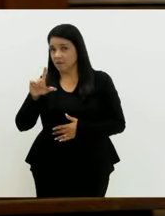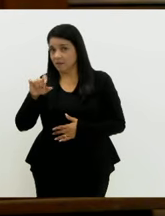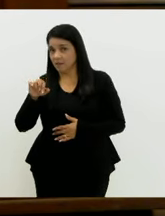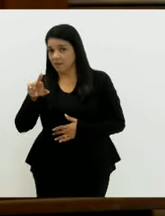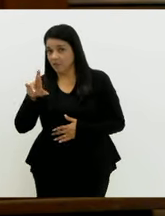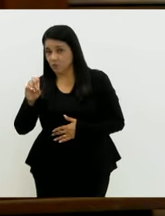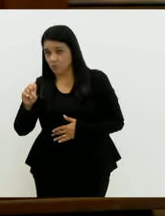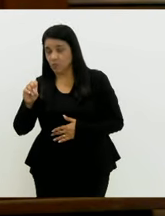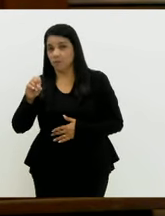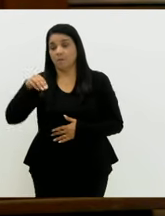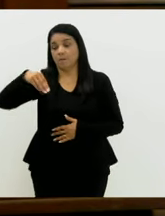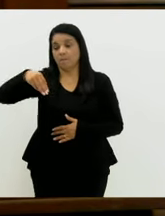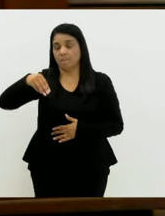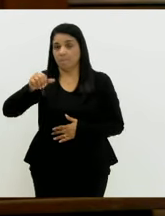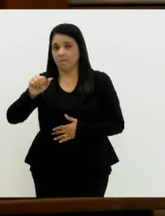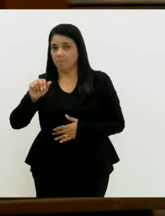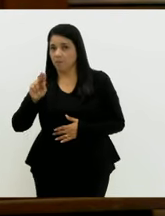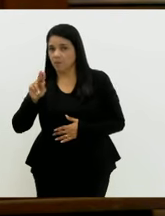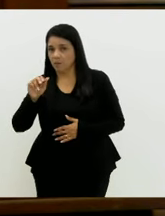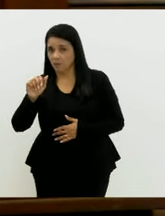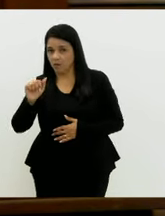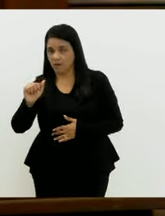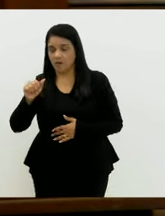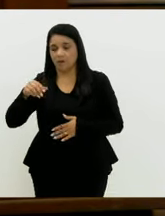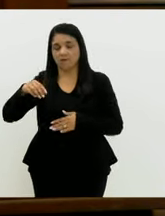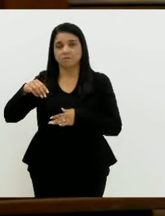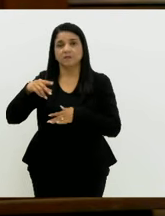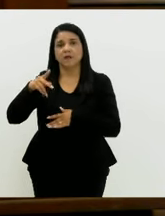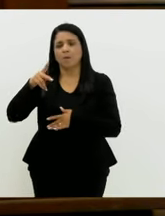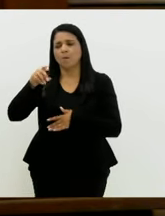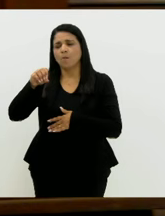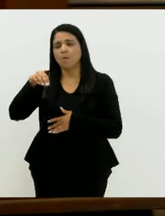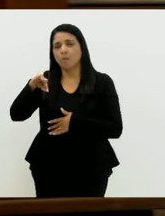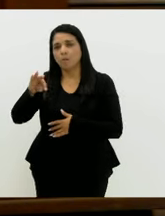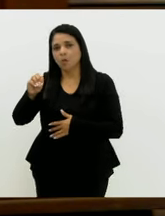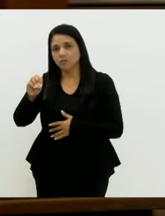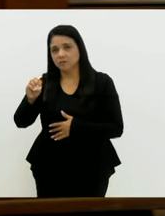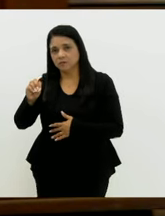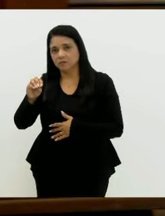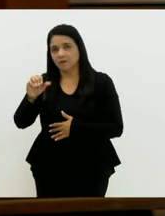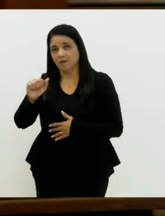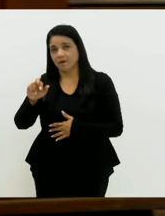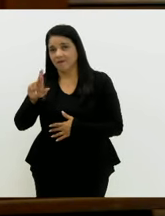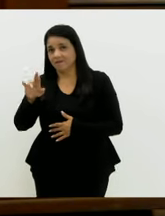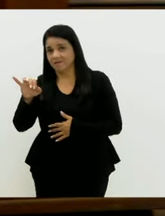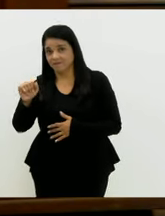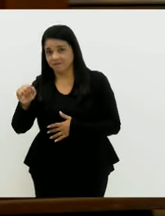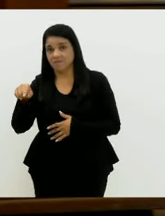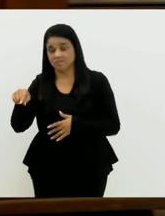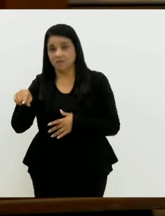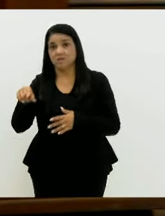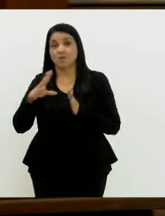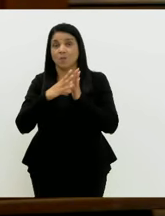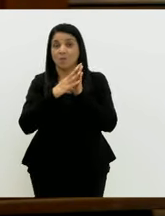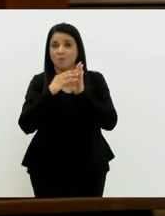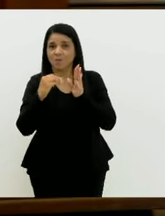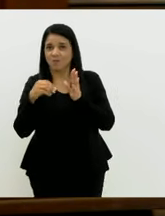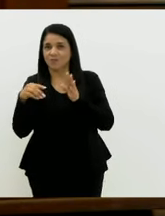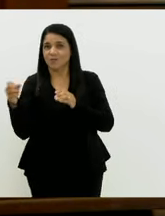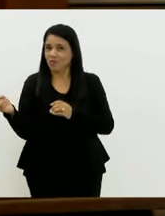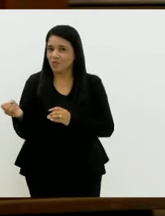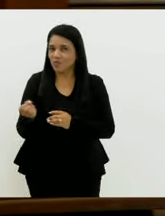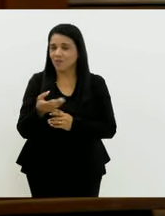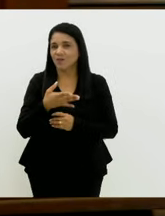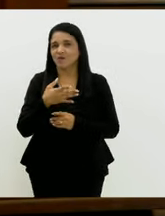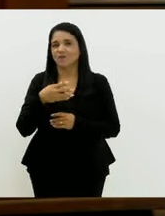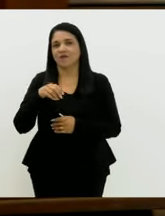por exemplo, ele recebeu a encomenda da modernização do RSV,